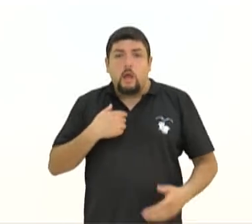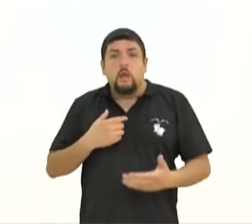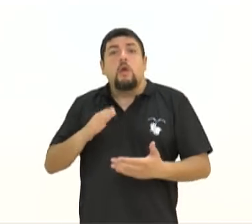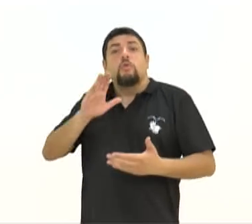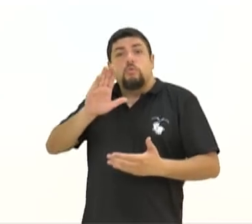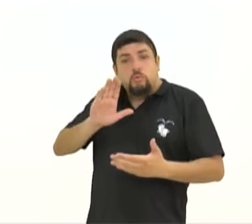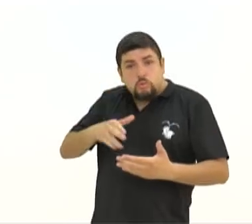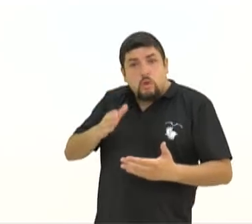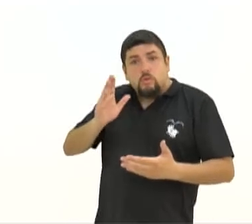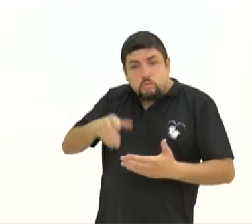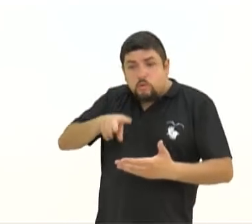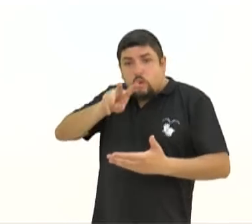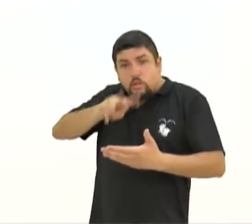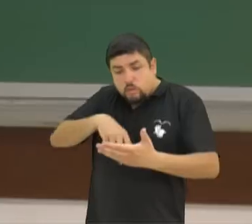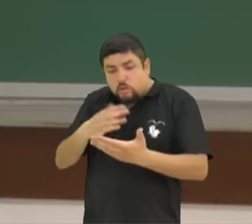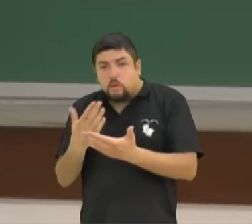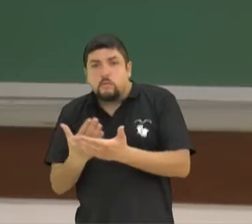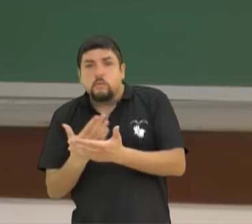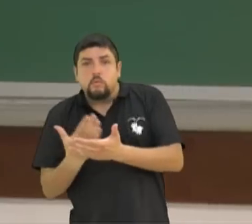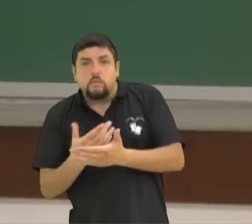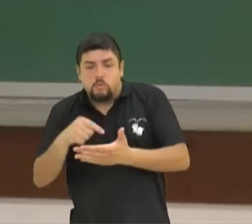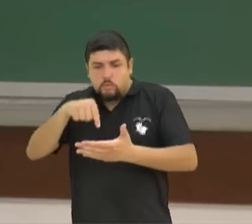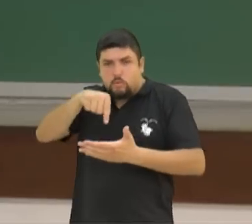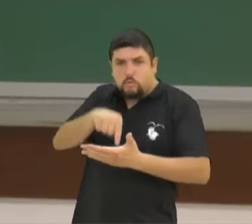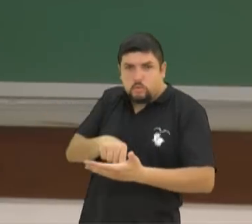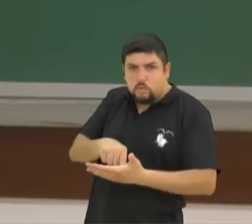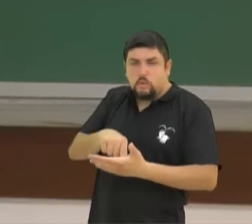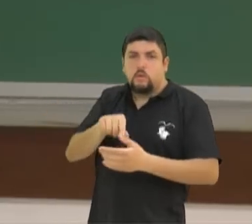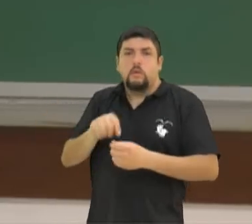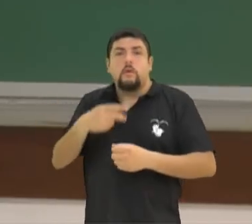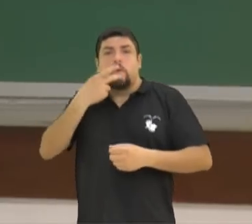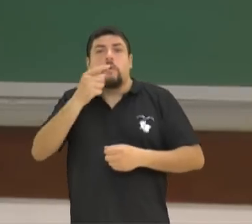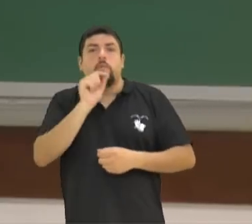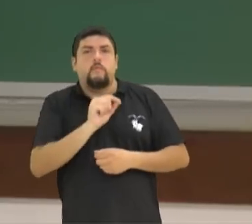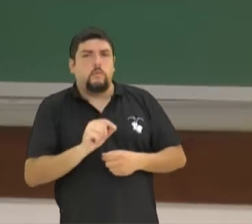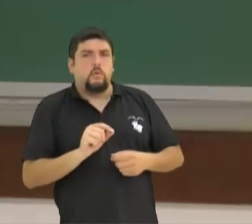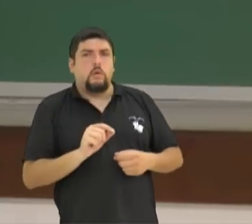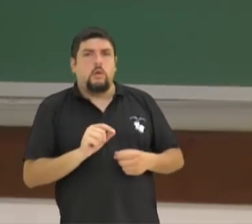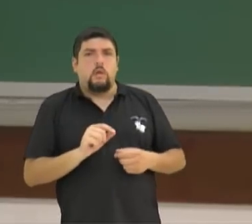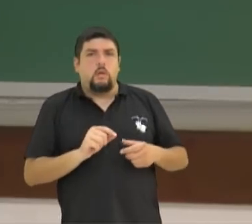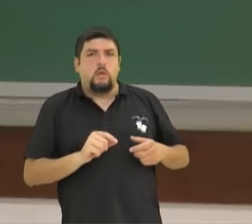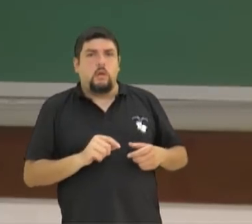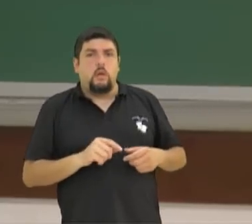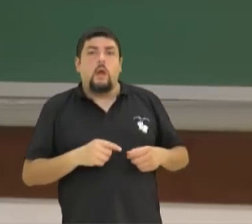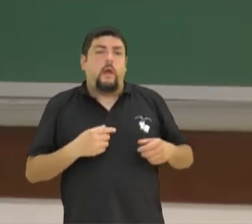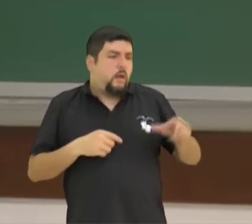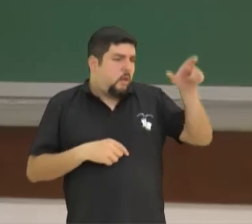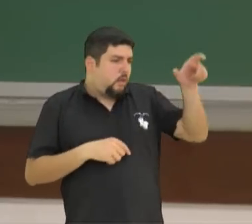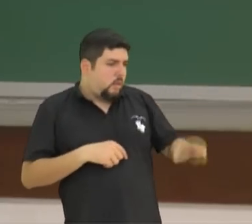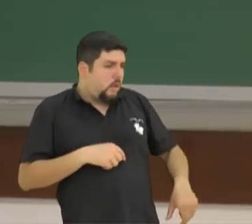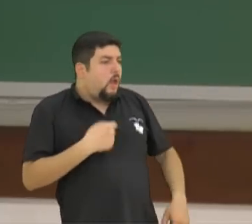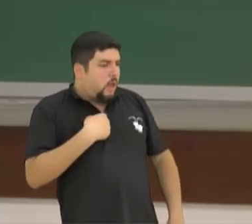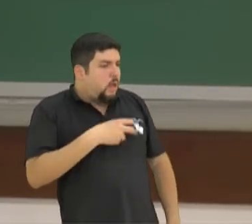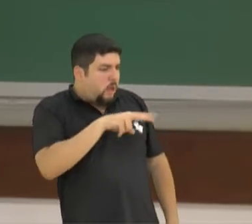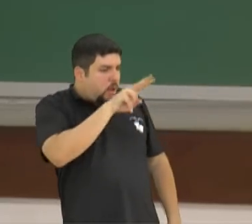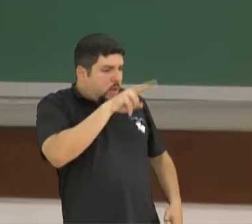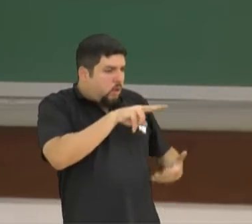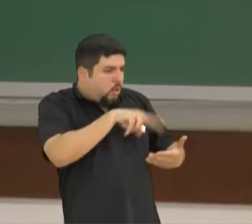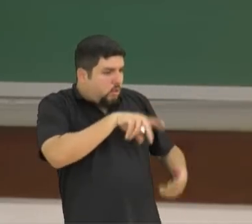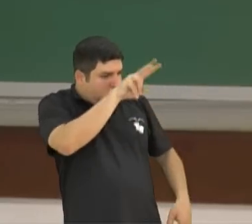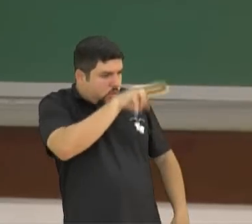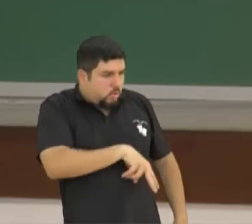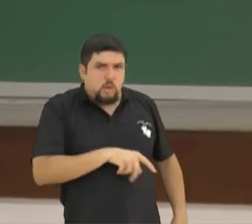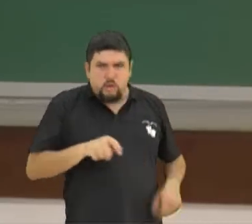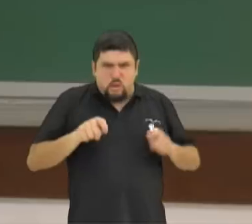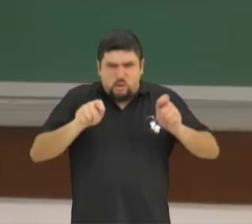situação real, numa linguagem denotativa, você dizer, eu li o Machado de Assis. Como é que você vai ler a